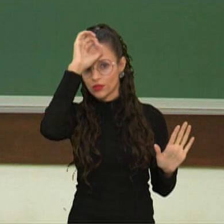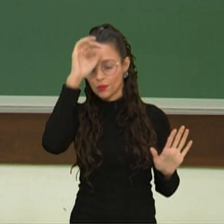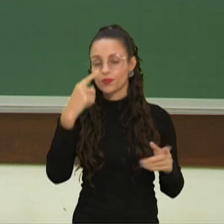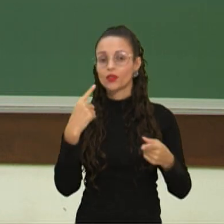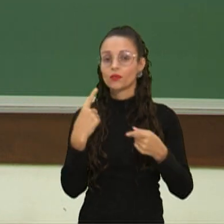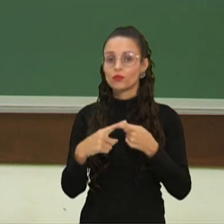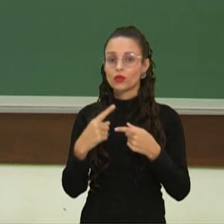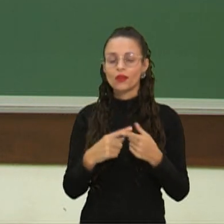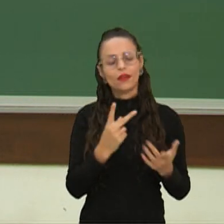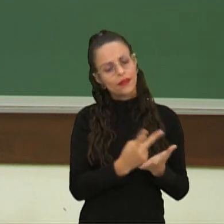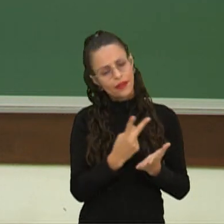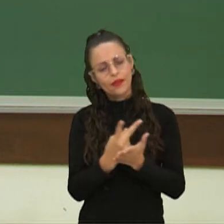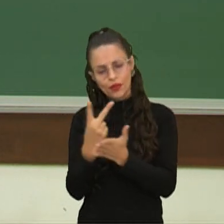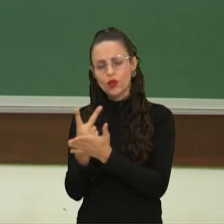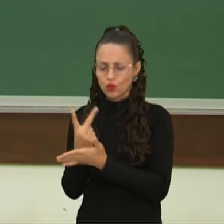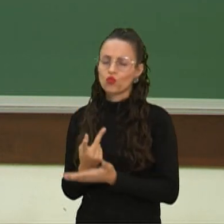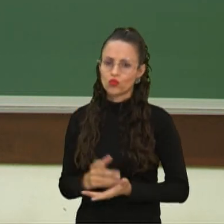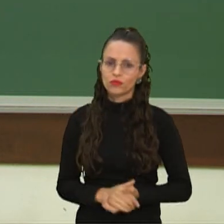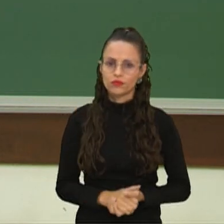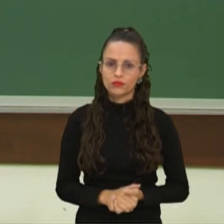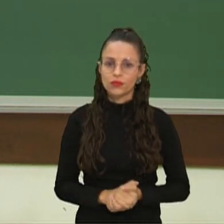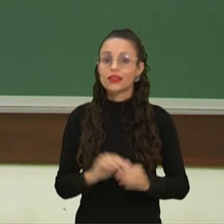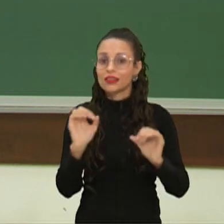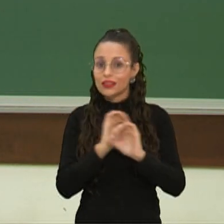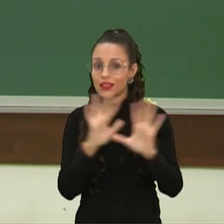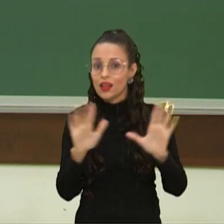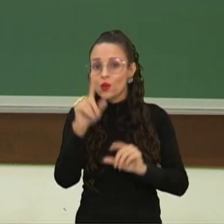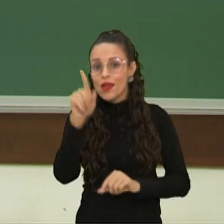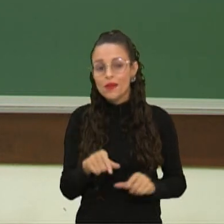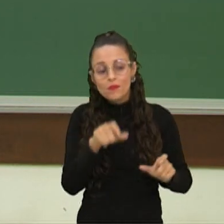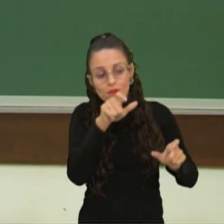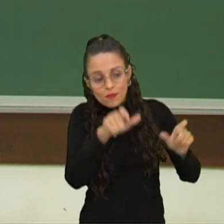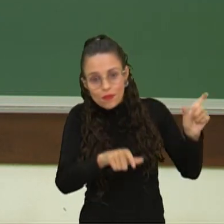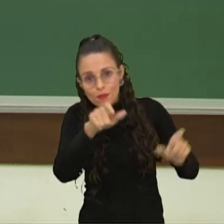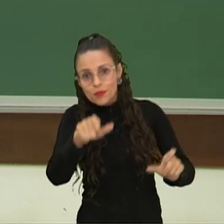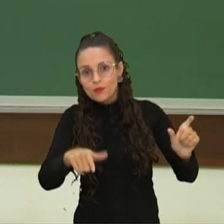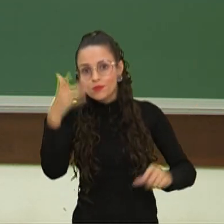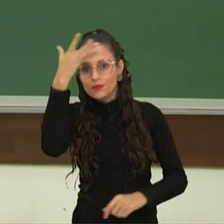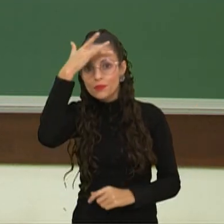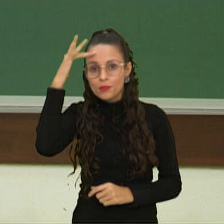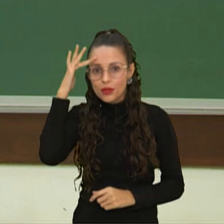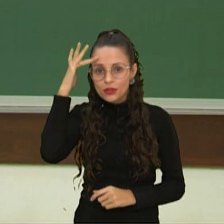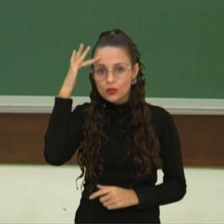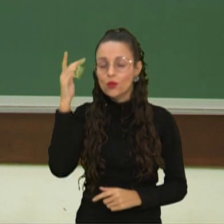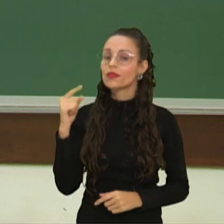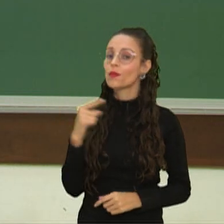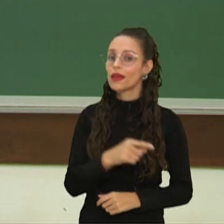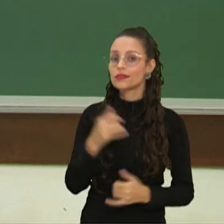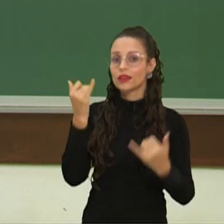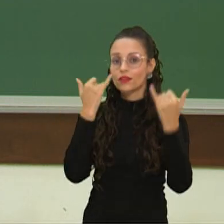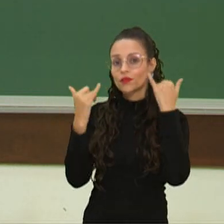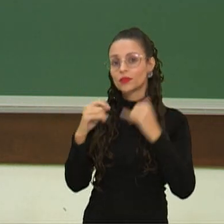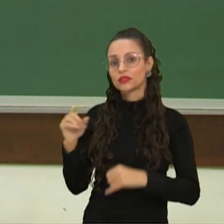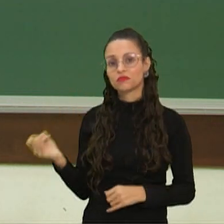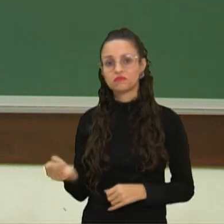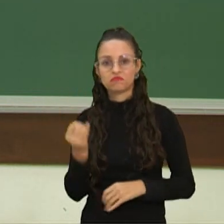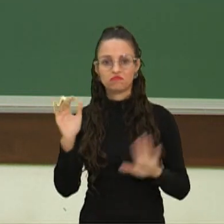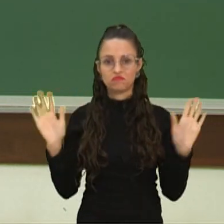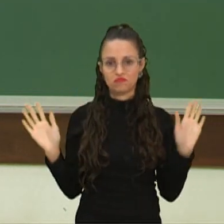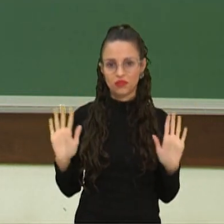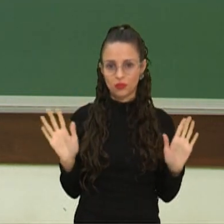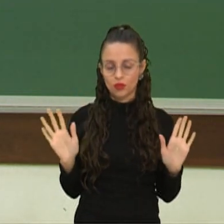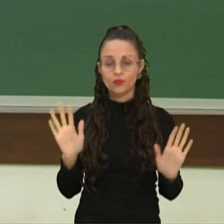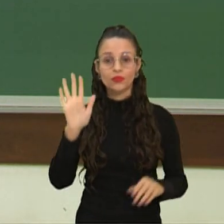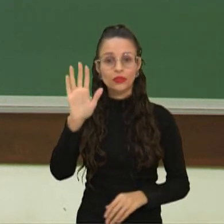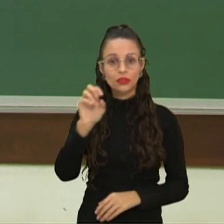gente, erros são cometidos. Claro que é por pessoas. Então essa informação ela acaba não sendo necessária. Se você optar